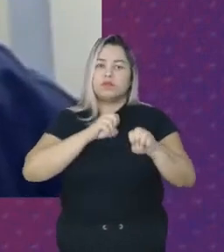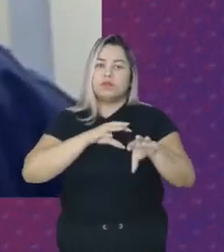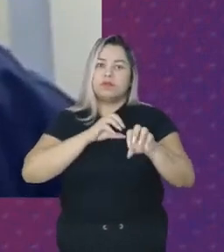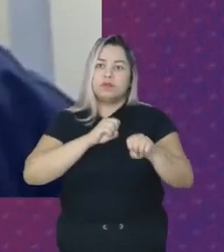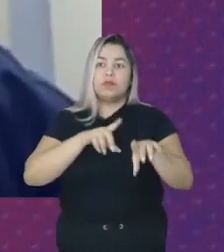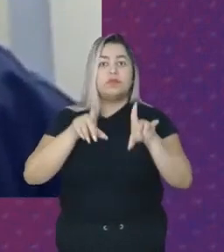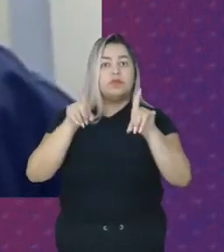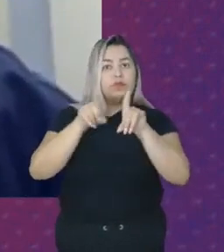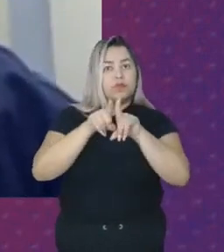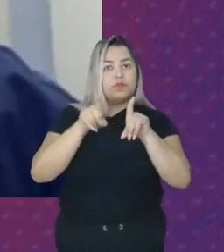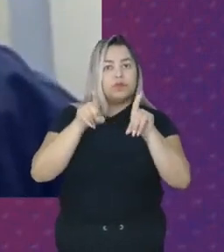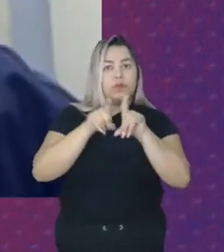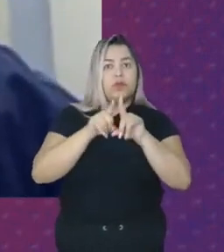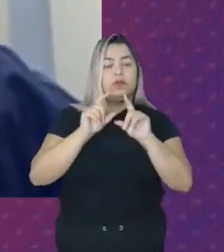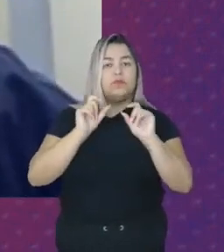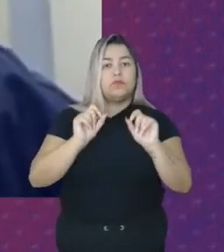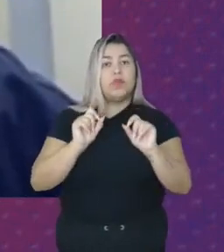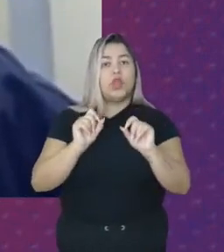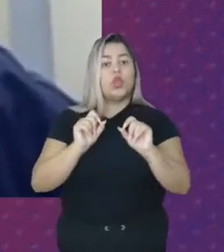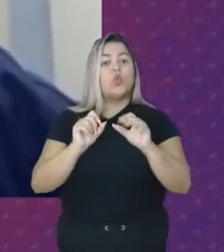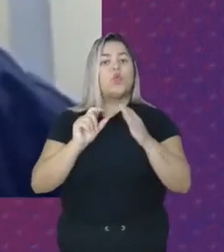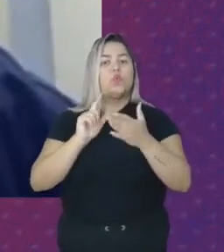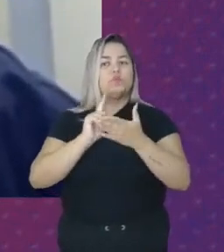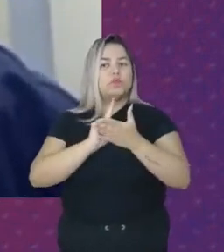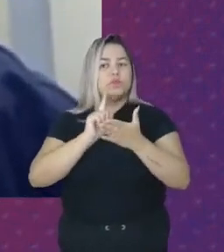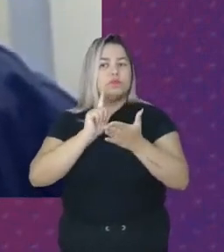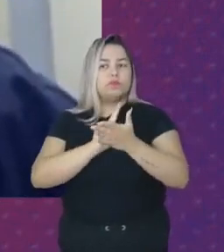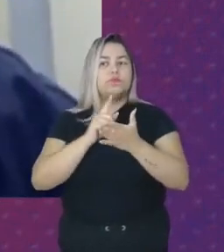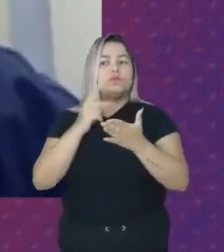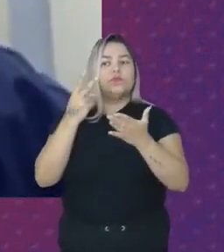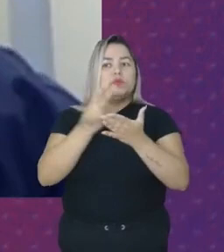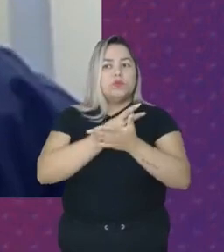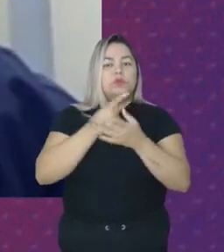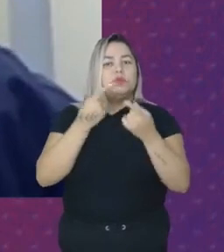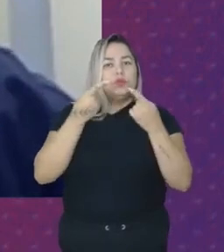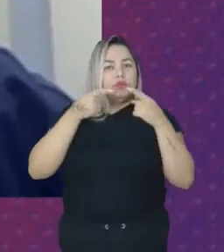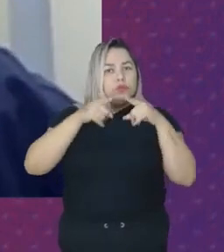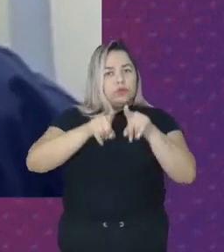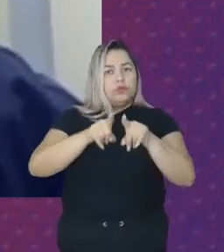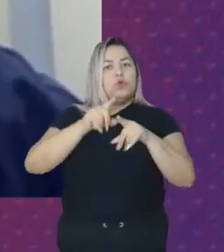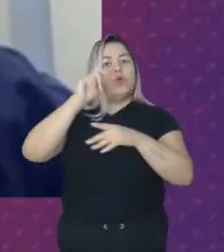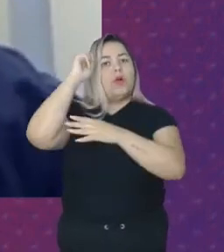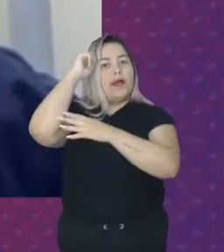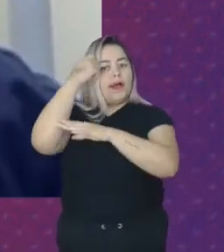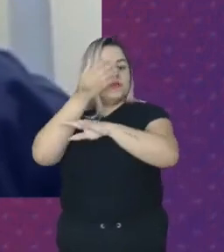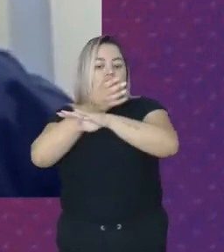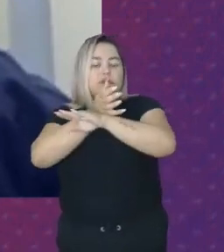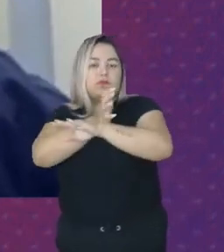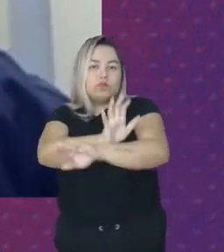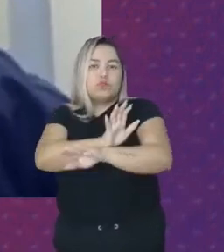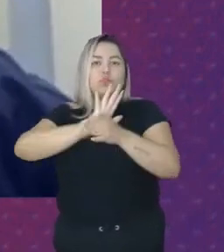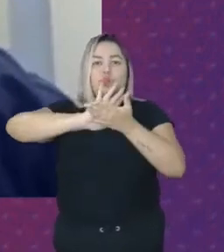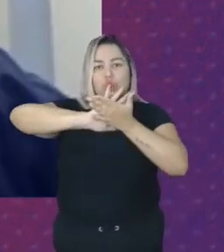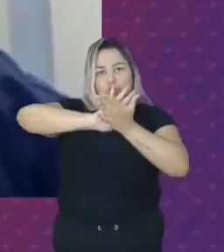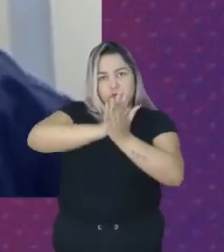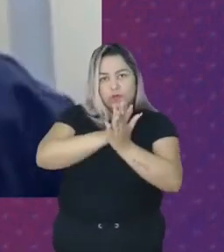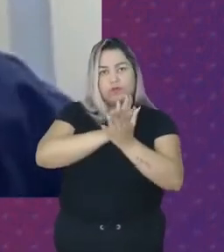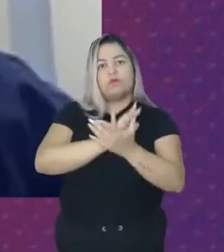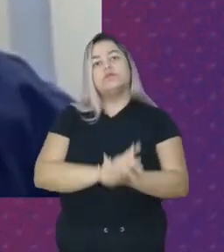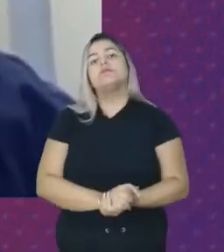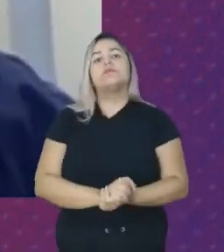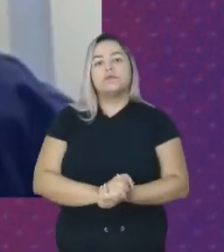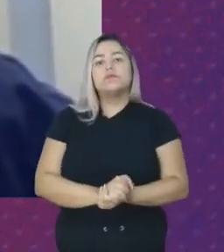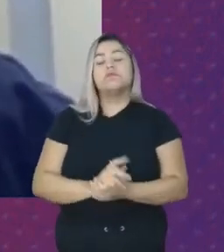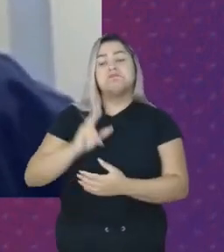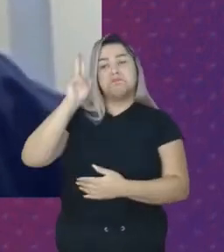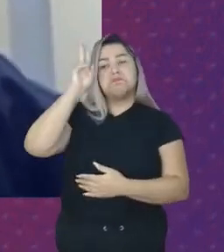educação e o papel que ela exerce no combate ao racismo, no combate à discriminação. É bom a